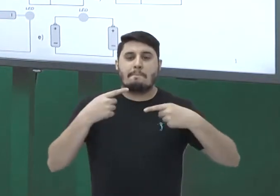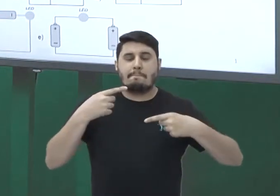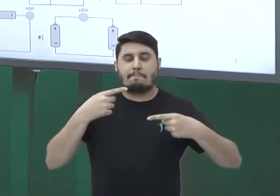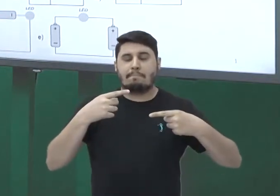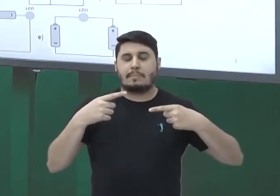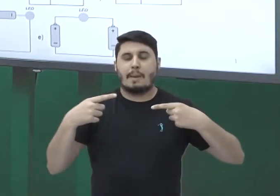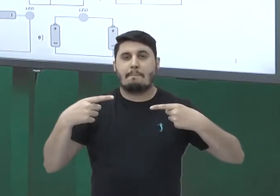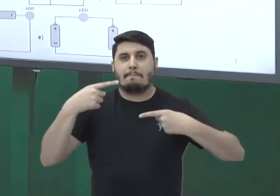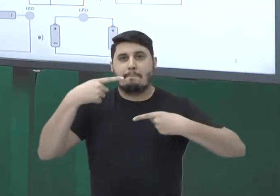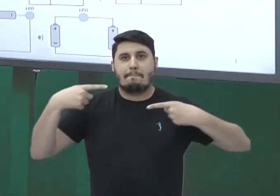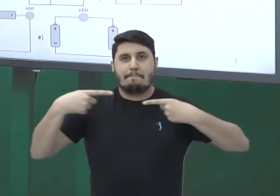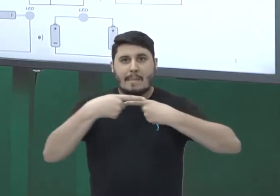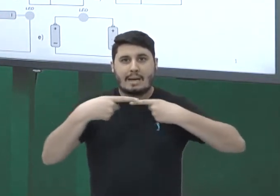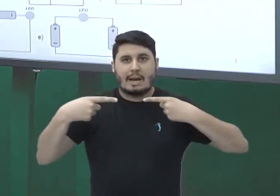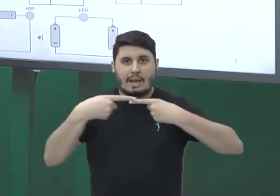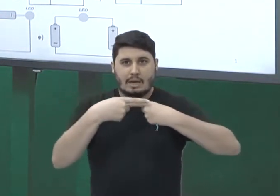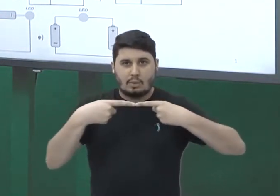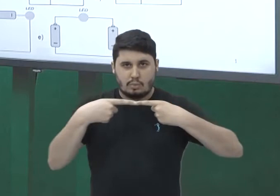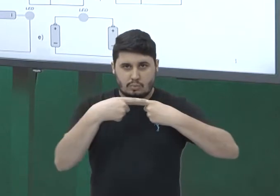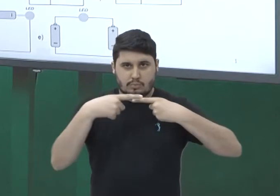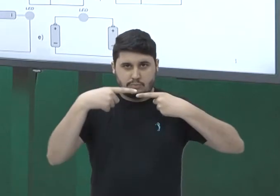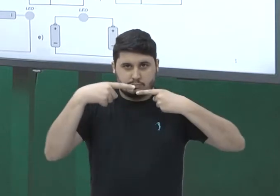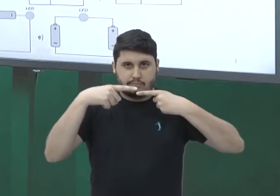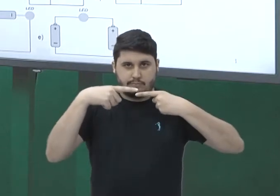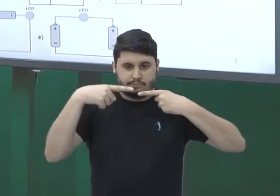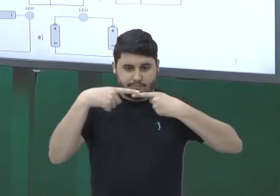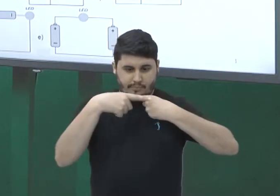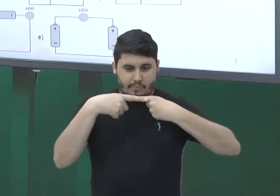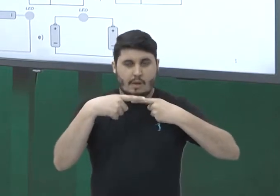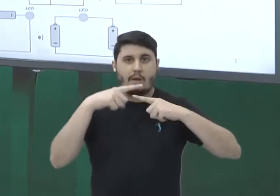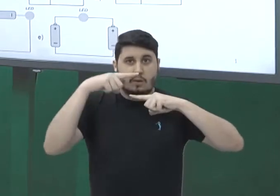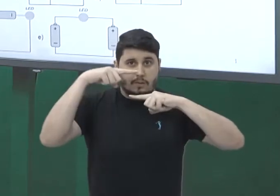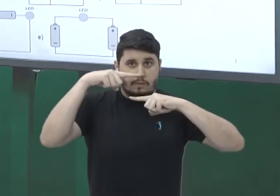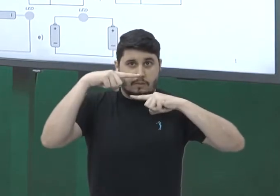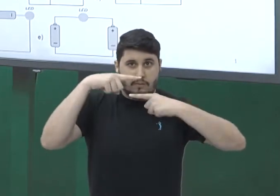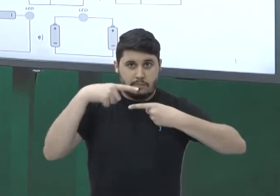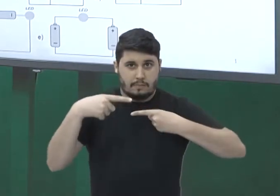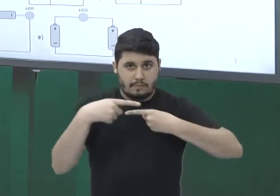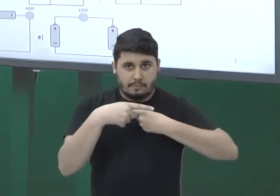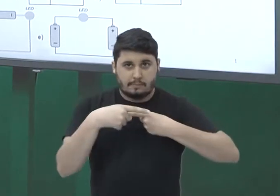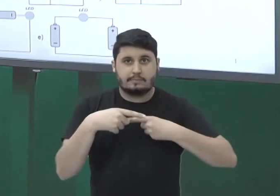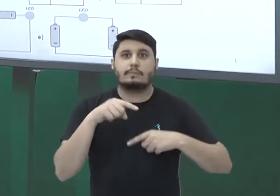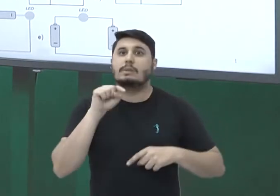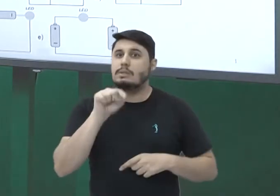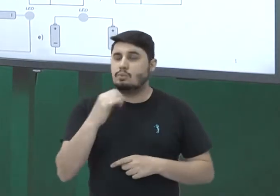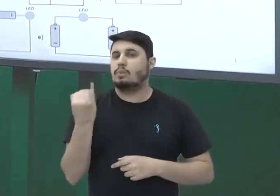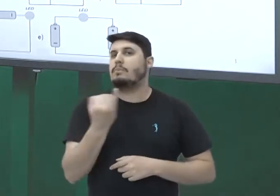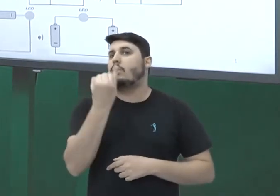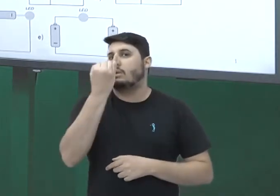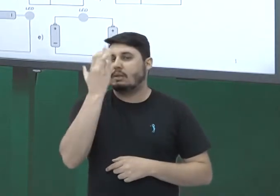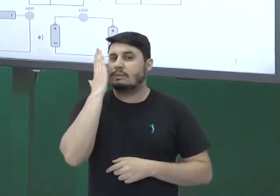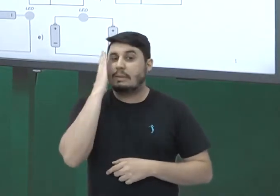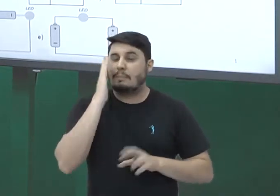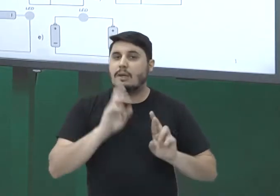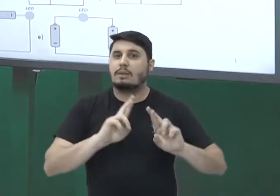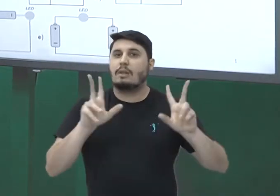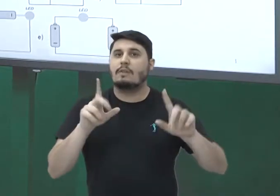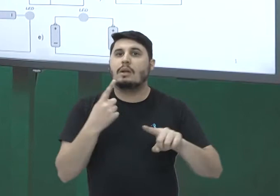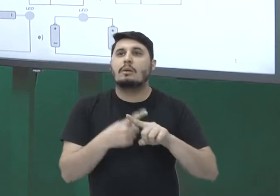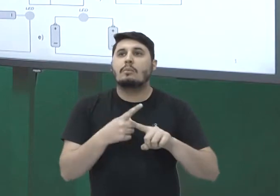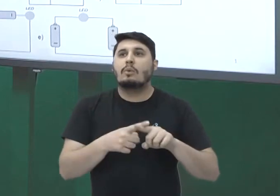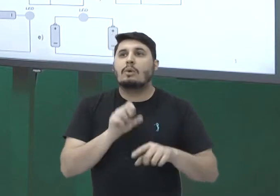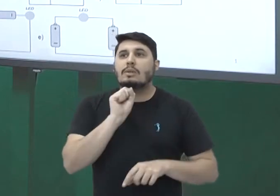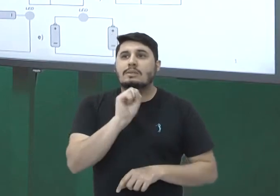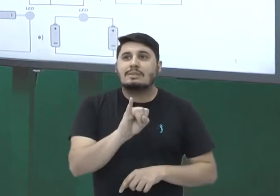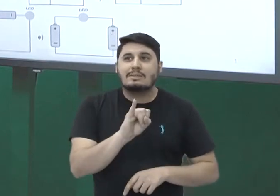certo? Elas estão em paralelo. Pessoal, é importante demais que a gente saiba diferenciar. Quando as pilhas ficam seguidas